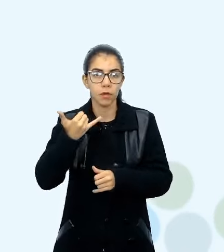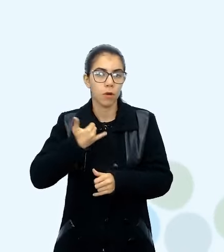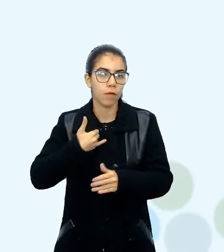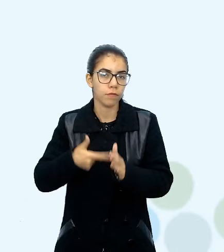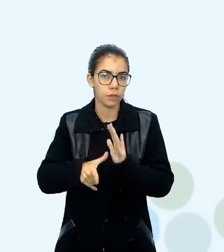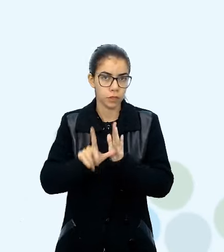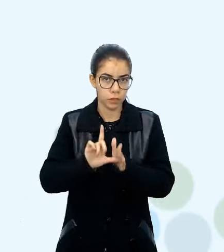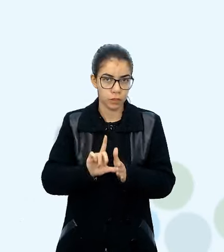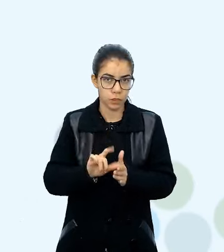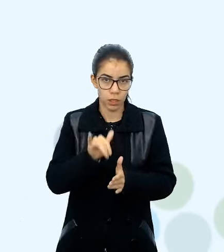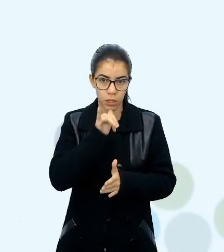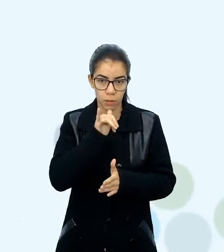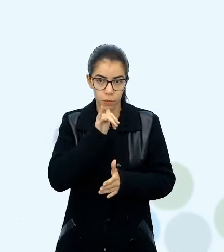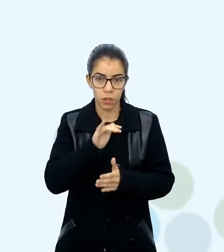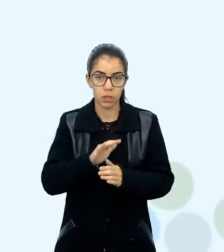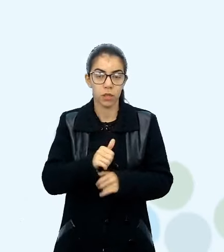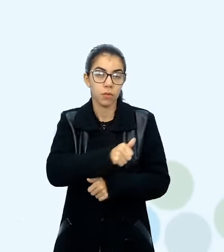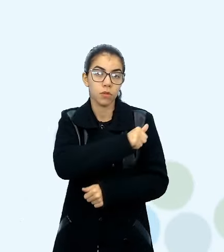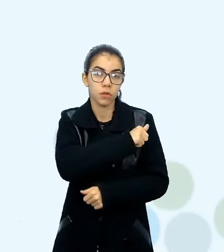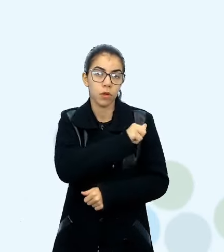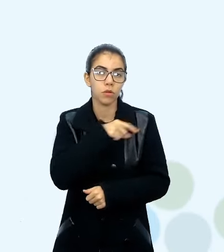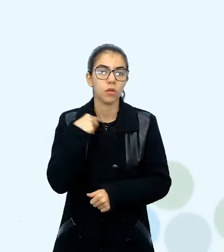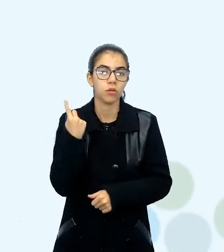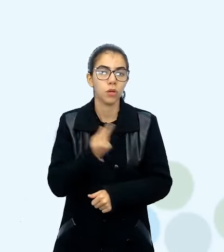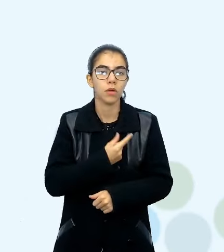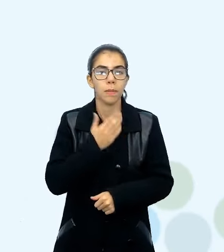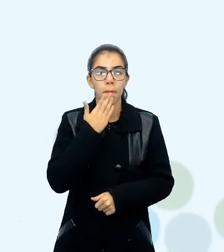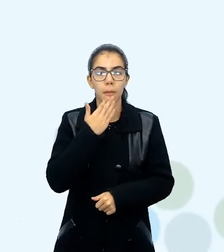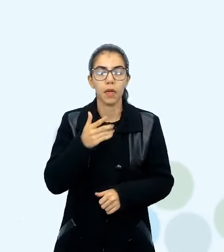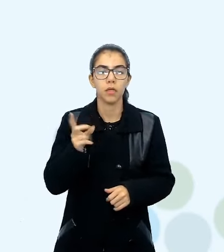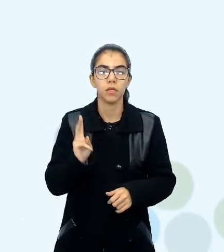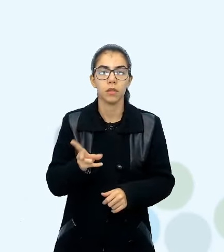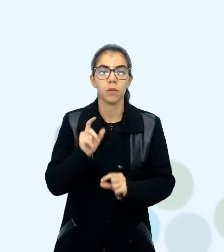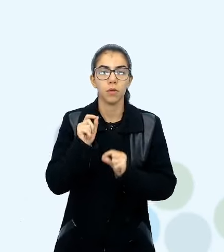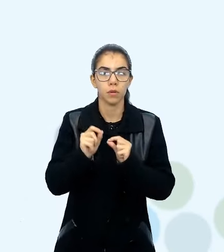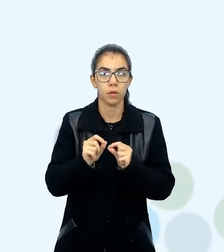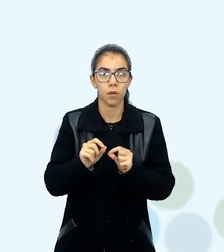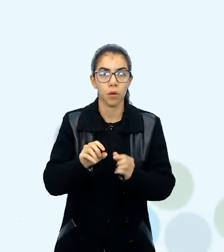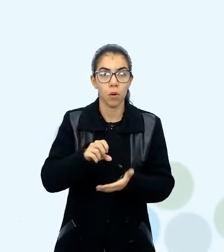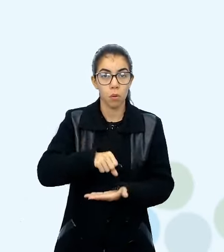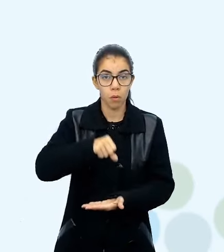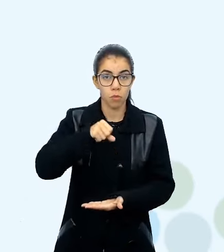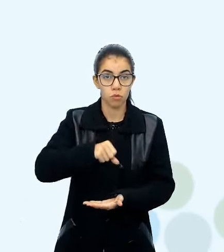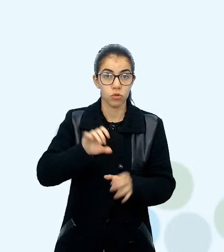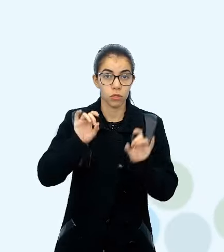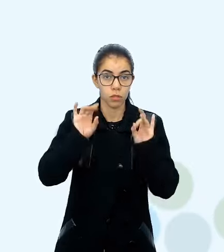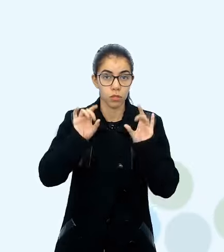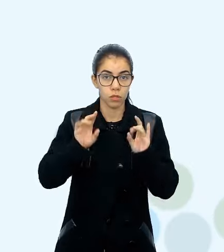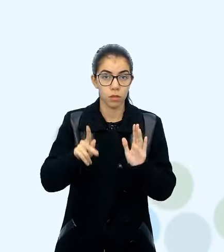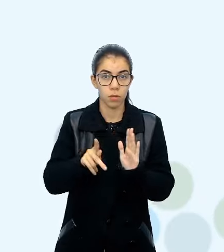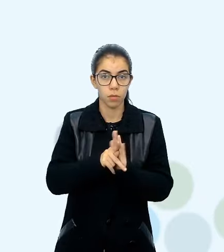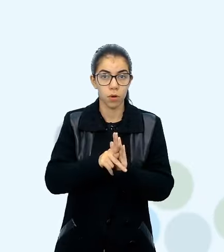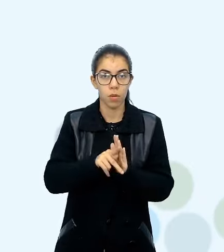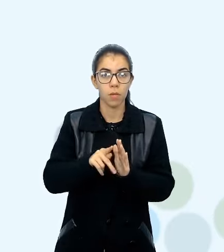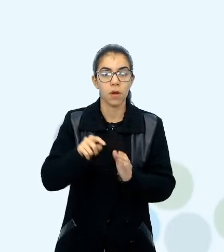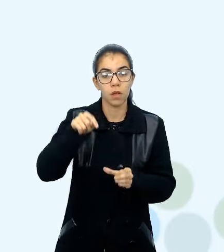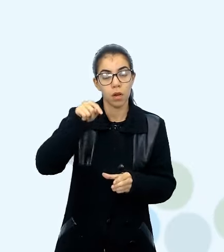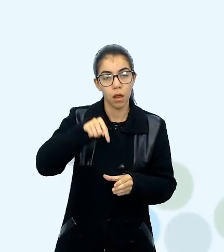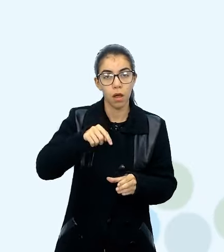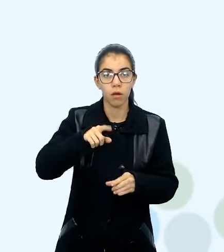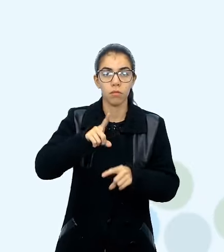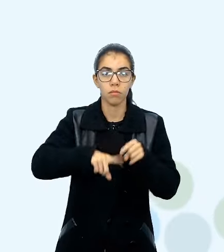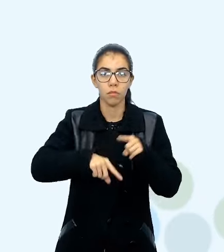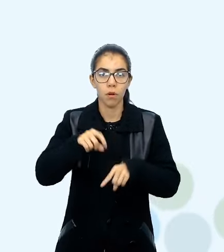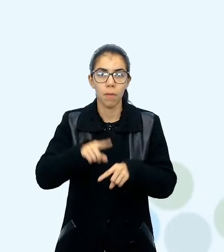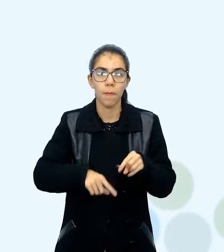caso, os alunos aqui, a gente pede para as mães terem uma mochila específica e com objetos